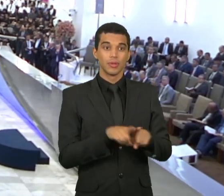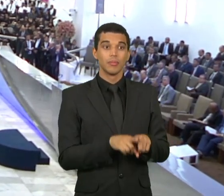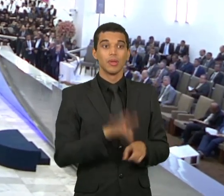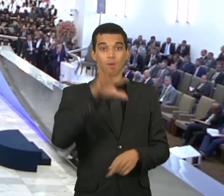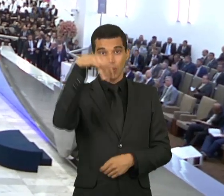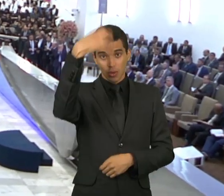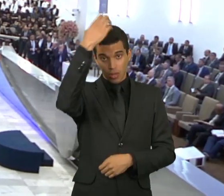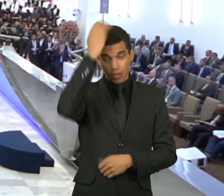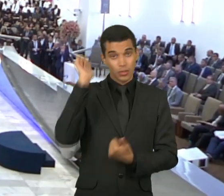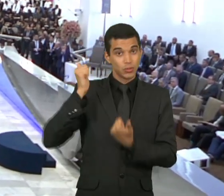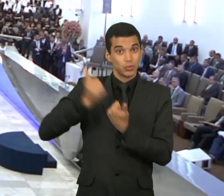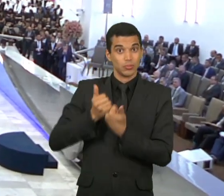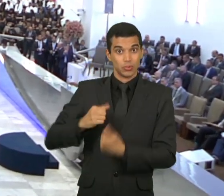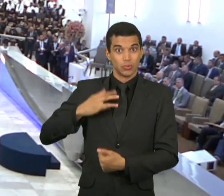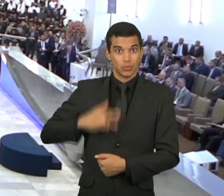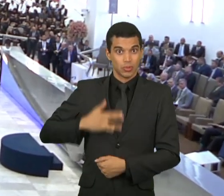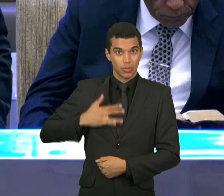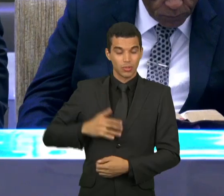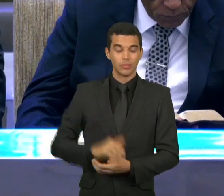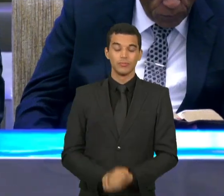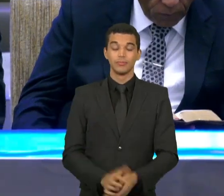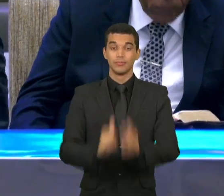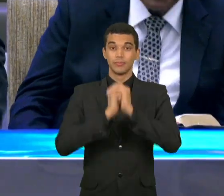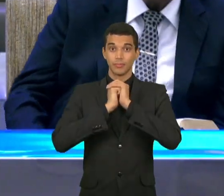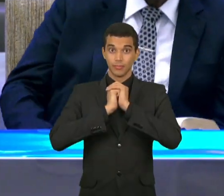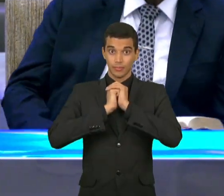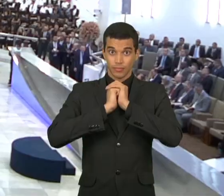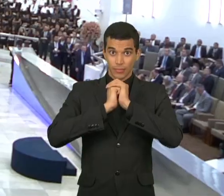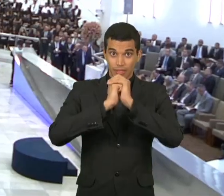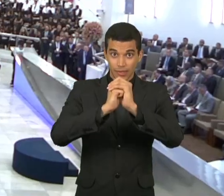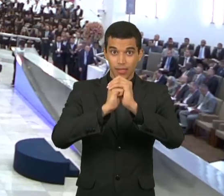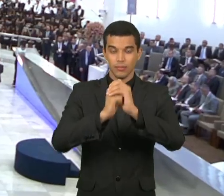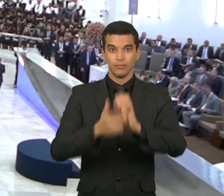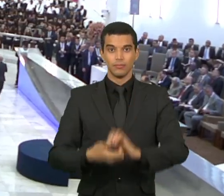Ciro o Persa. Quantos dizem amém?